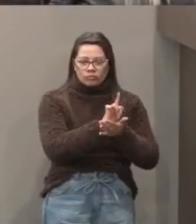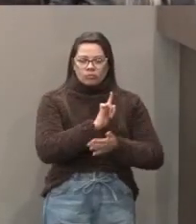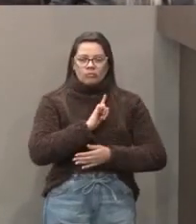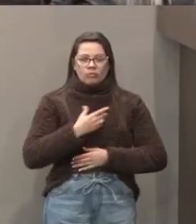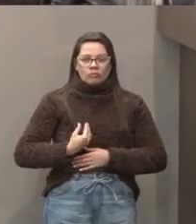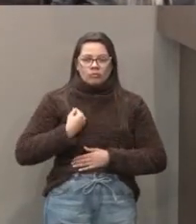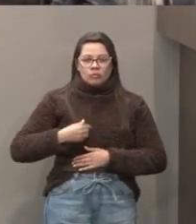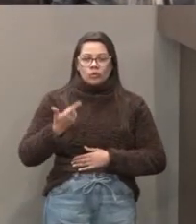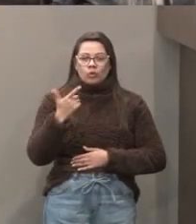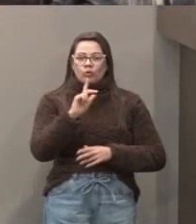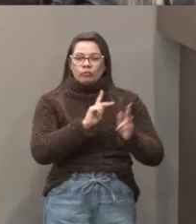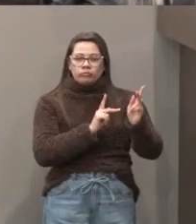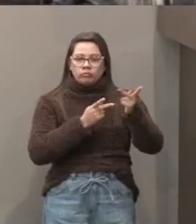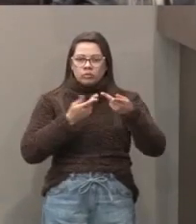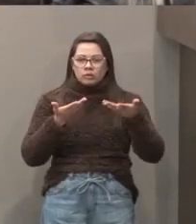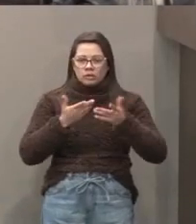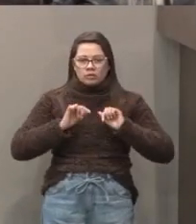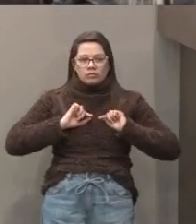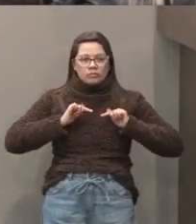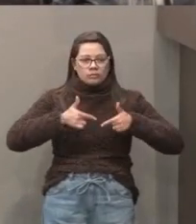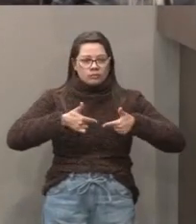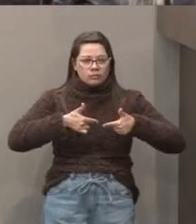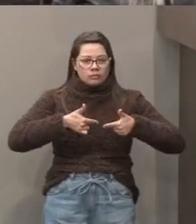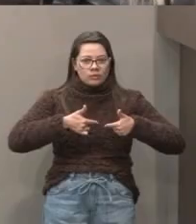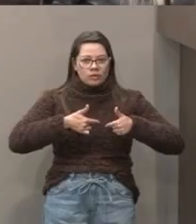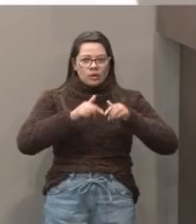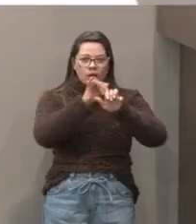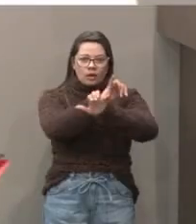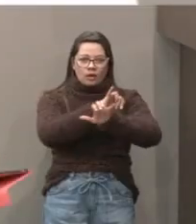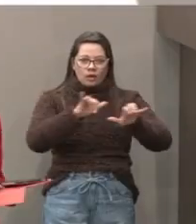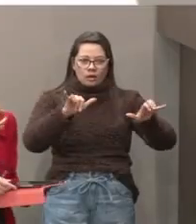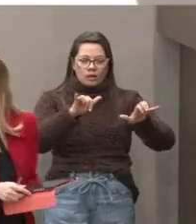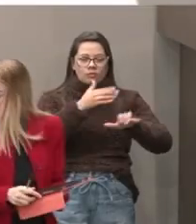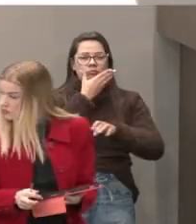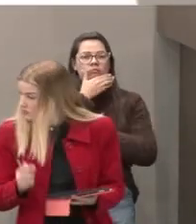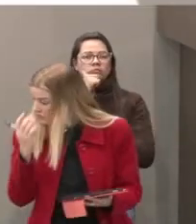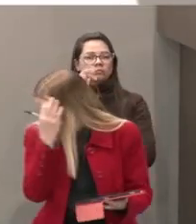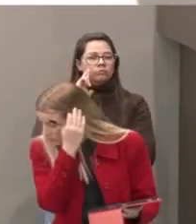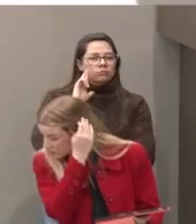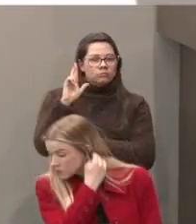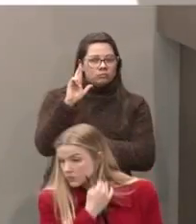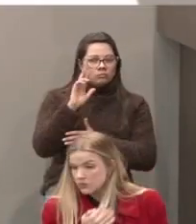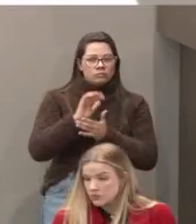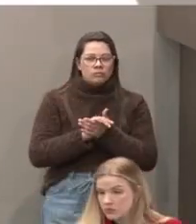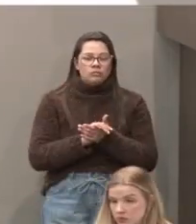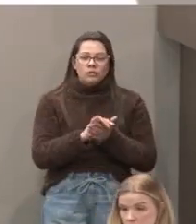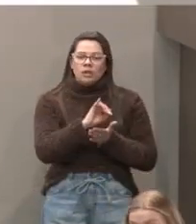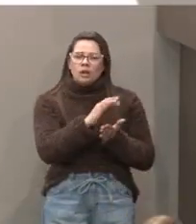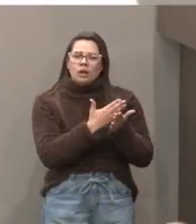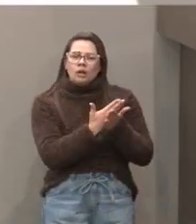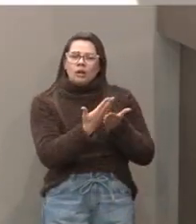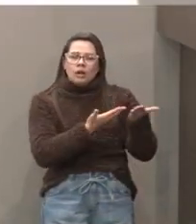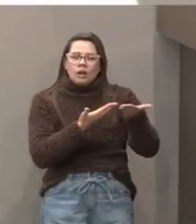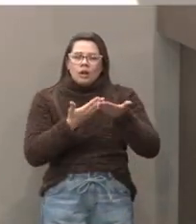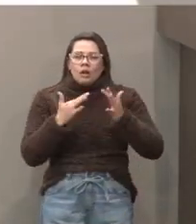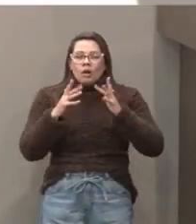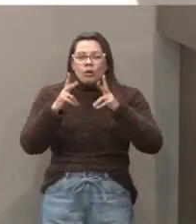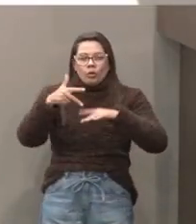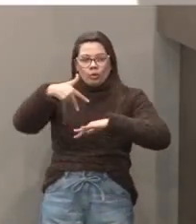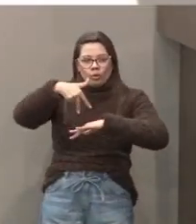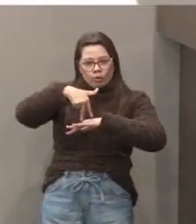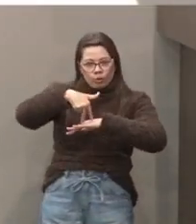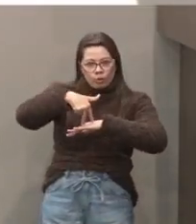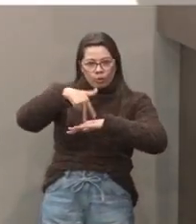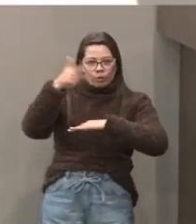os demais que nos visitam neste ato. A imprensa, as senhoras e os senhores. Inicialmente, convido a todos para que, em